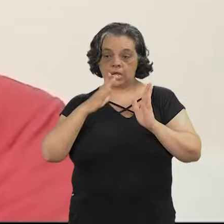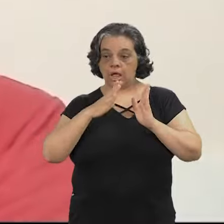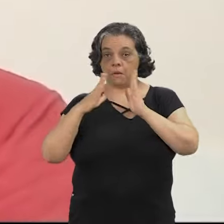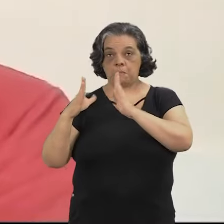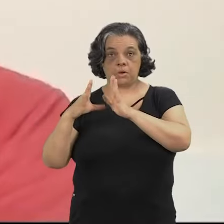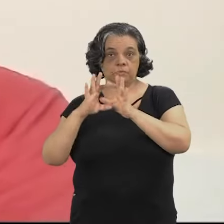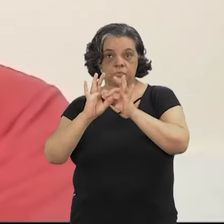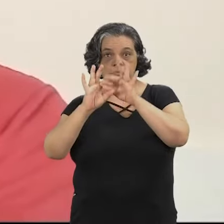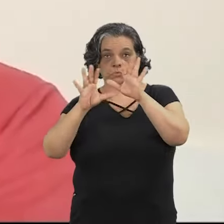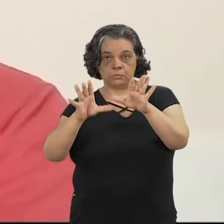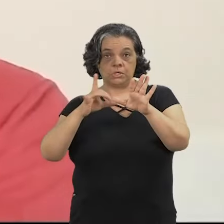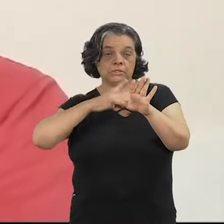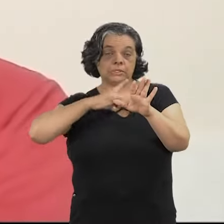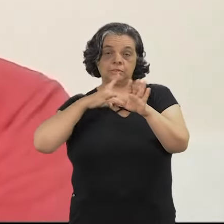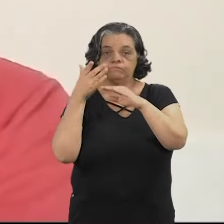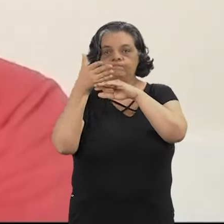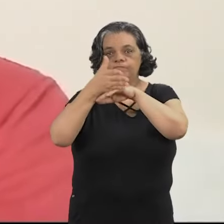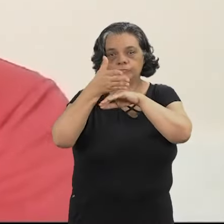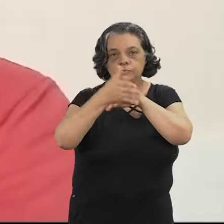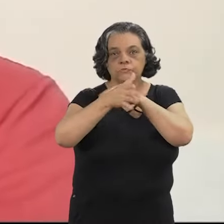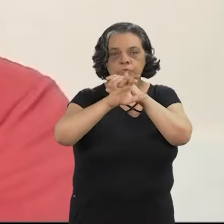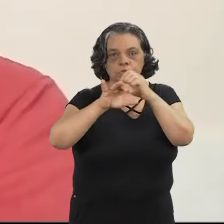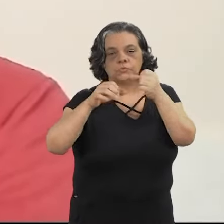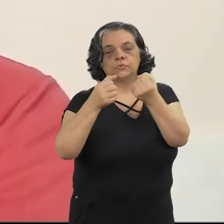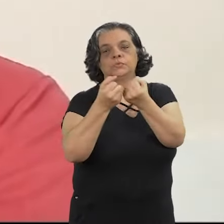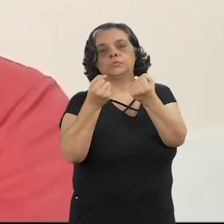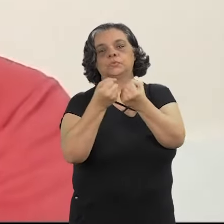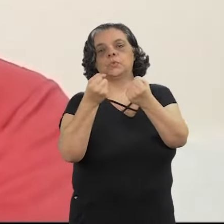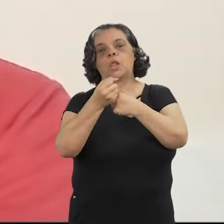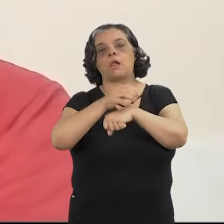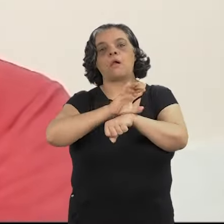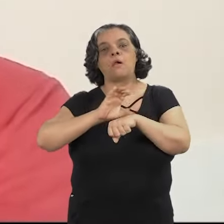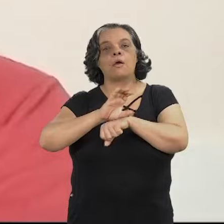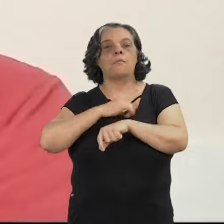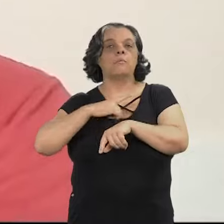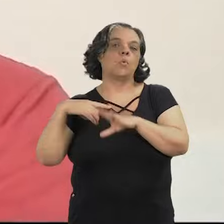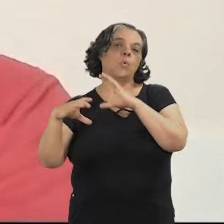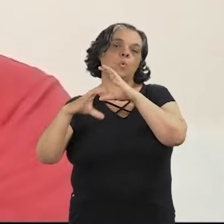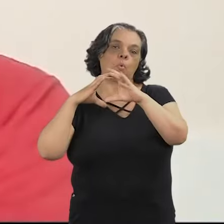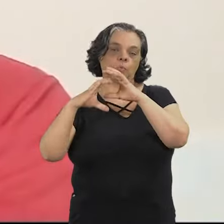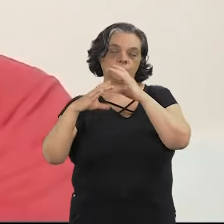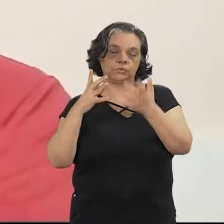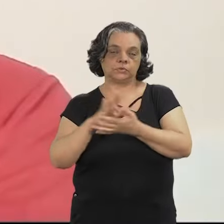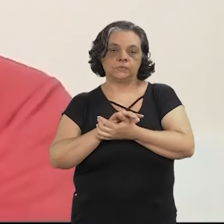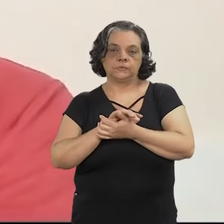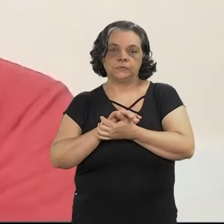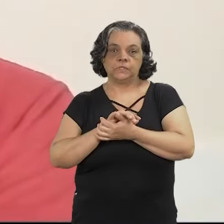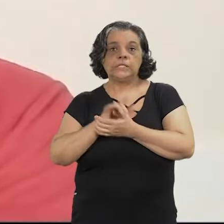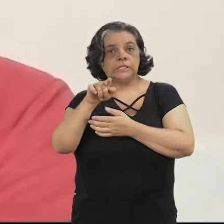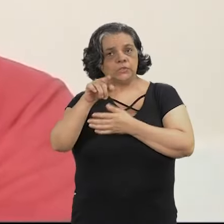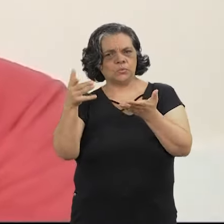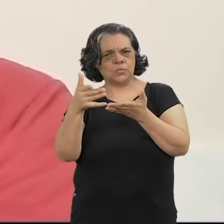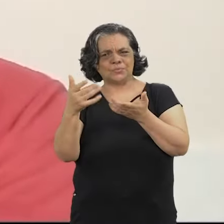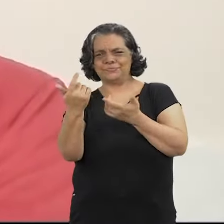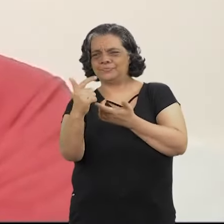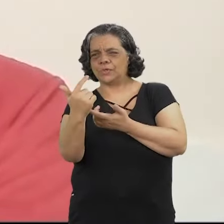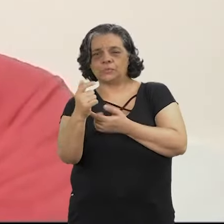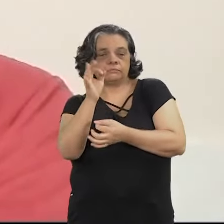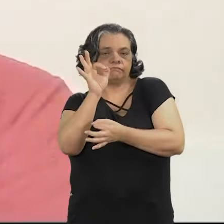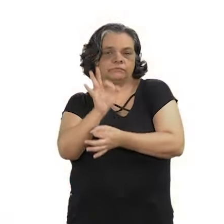parte pública que tem que ter o acesso da sociedade civil aos meios de comunicação isso hoje